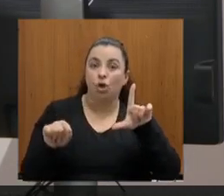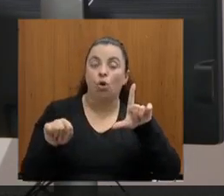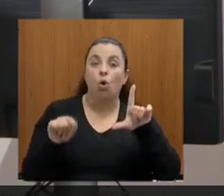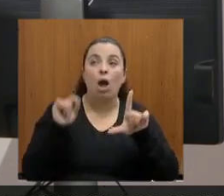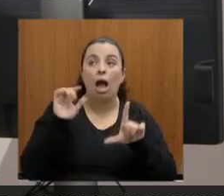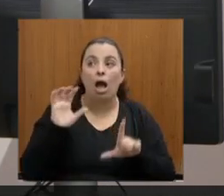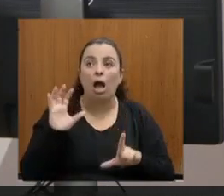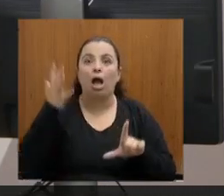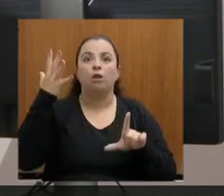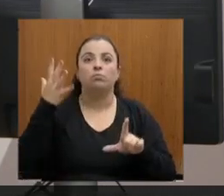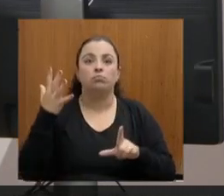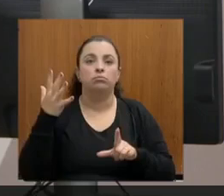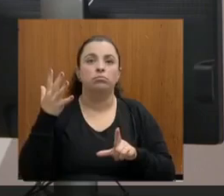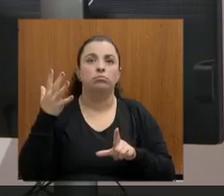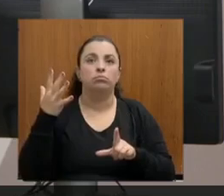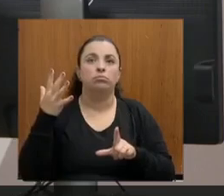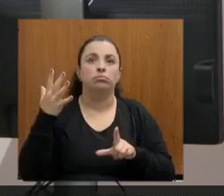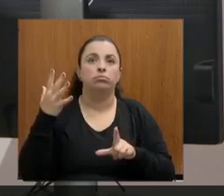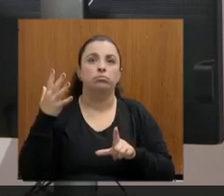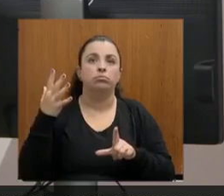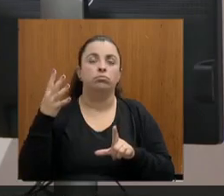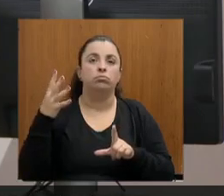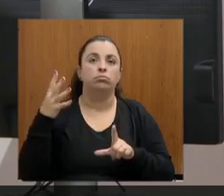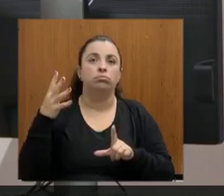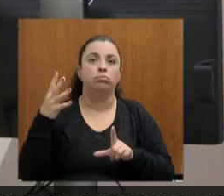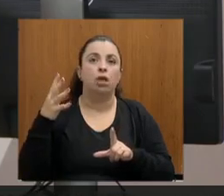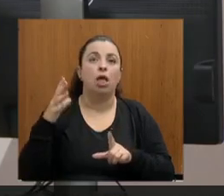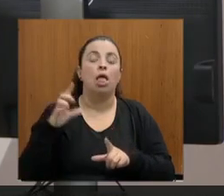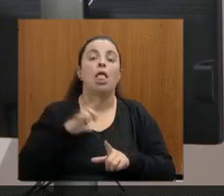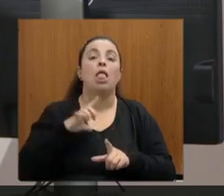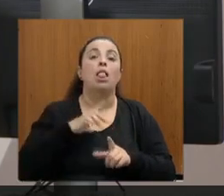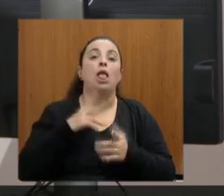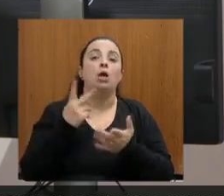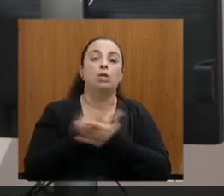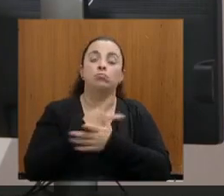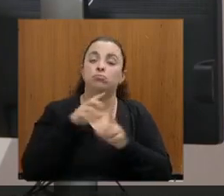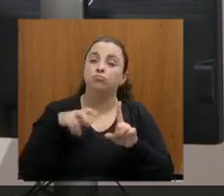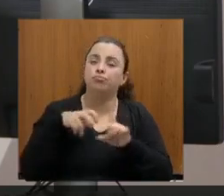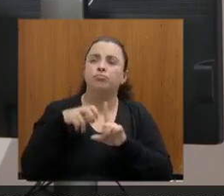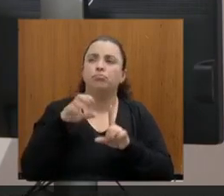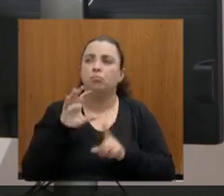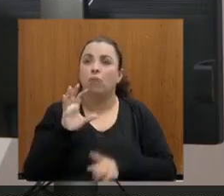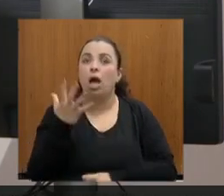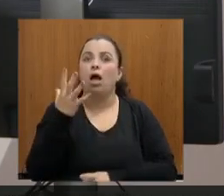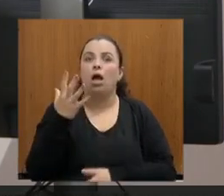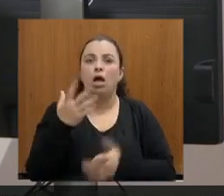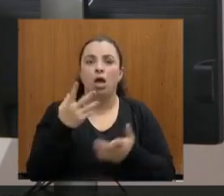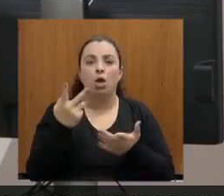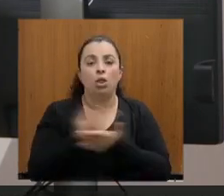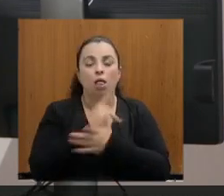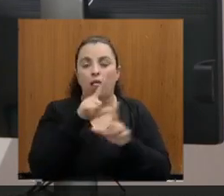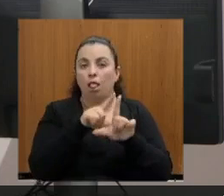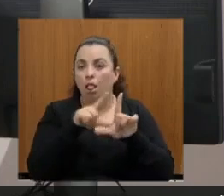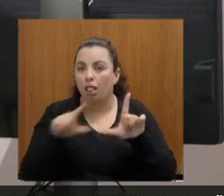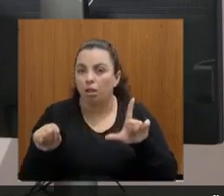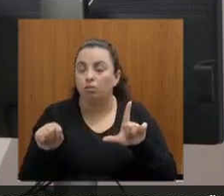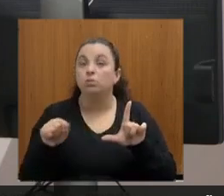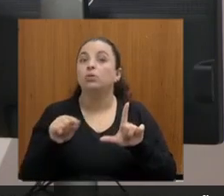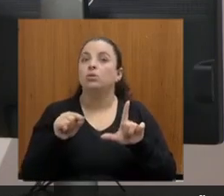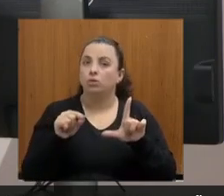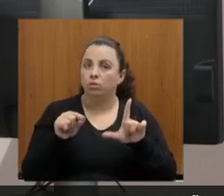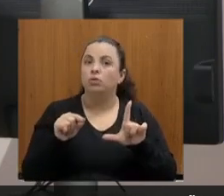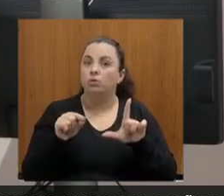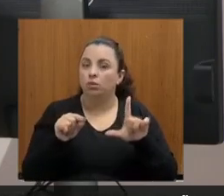e o seu presidente tem diminuído muitos casos de acidente tanto dos funcionários da Cemig